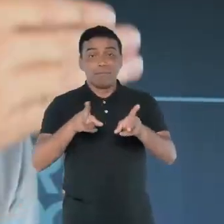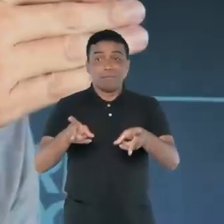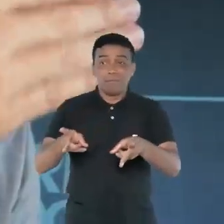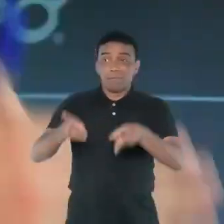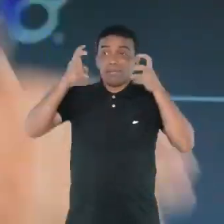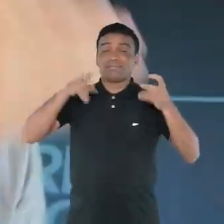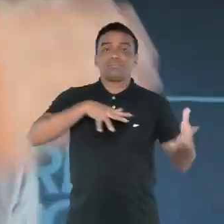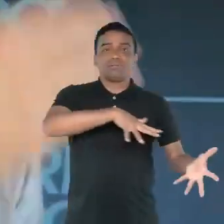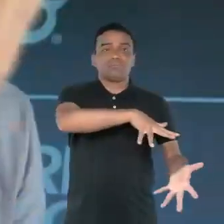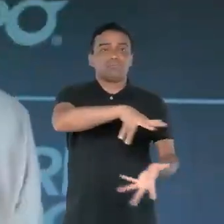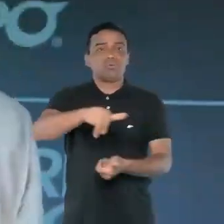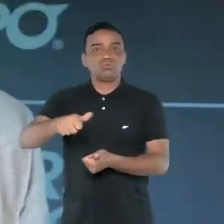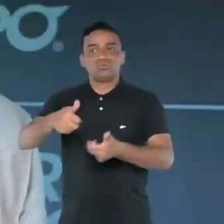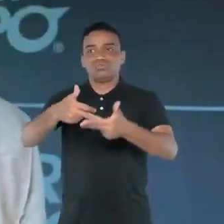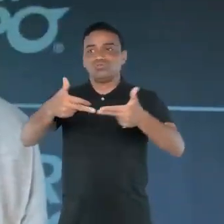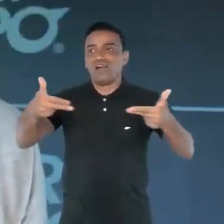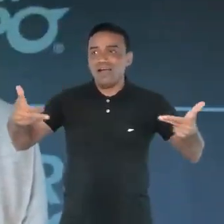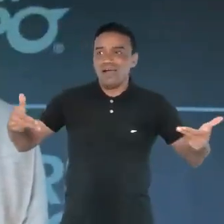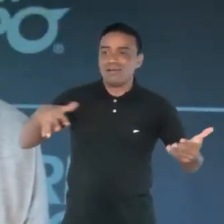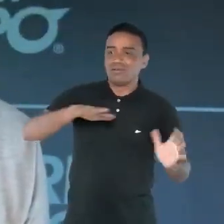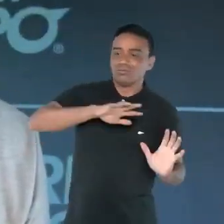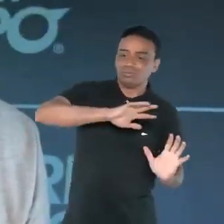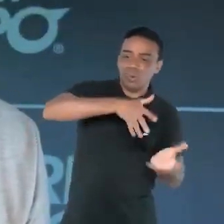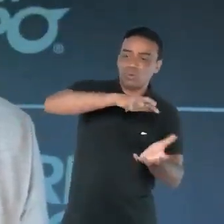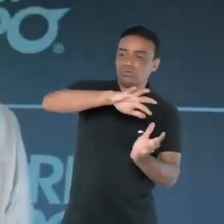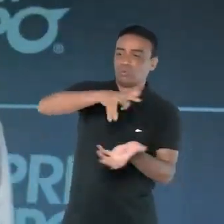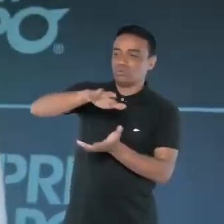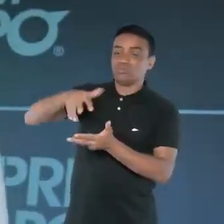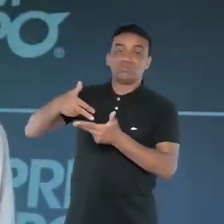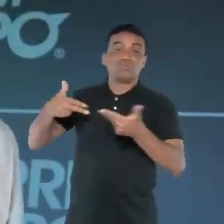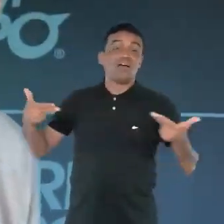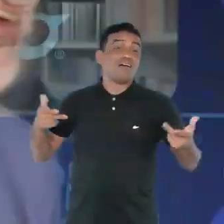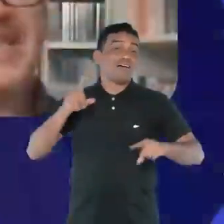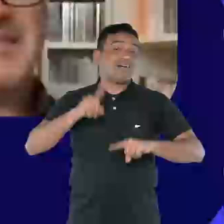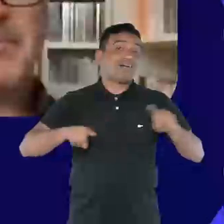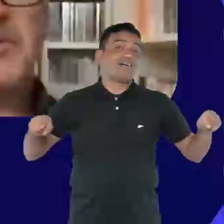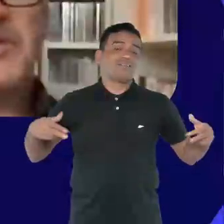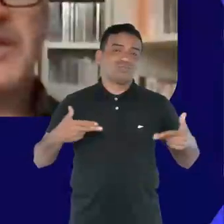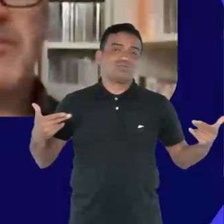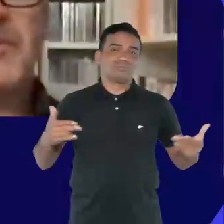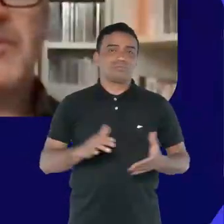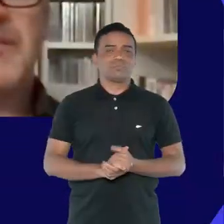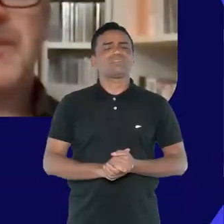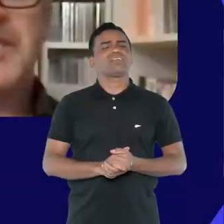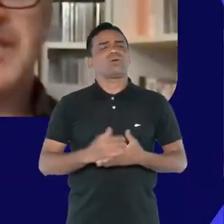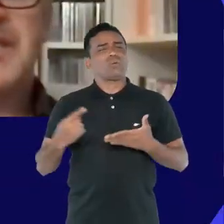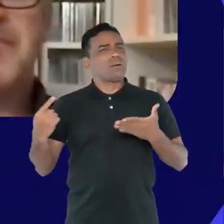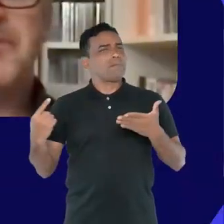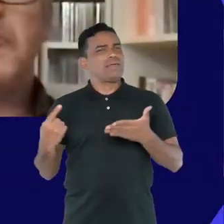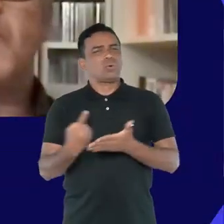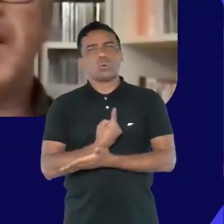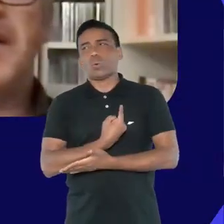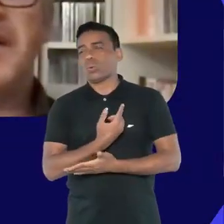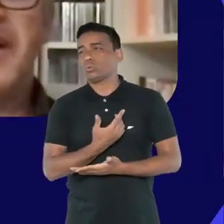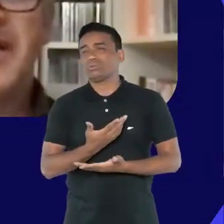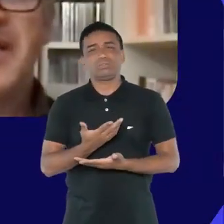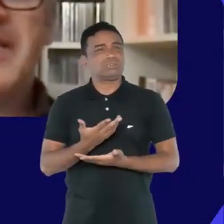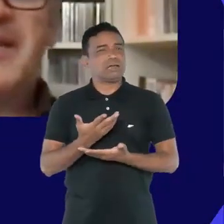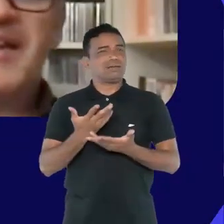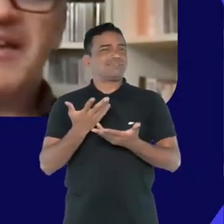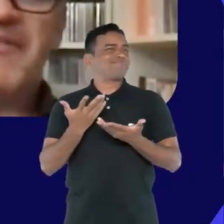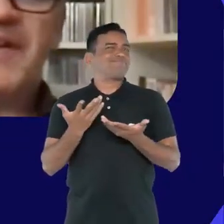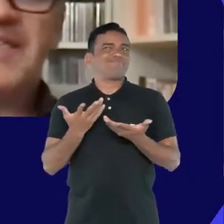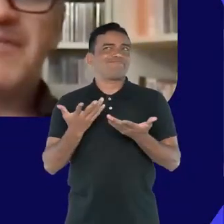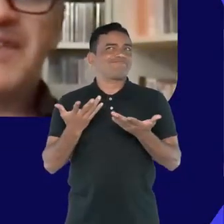de tantos outros mundos? Bem, eu acho que essa pergunta é uma pergunta bastante pessoana, não